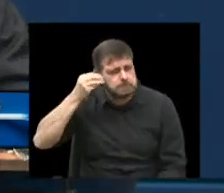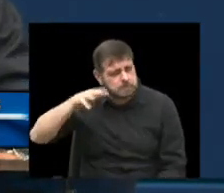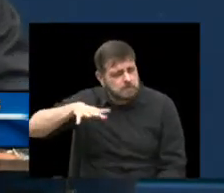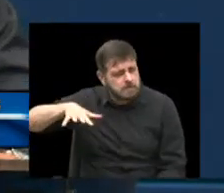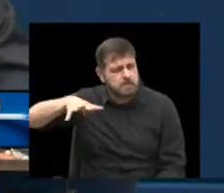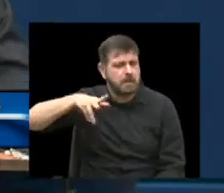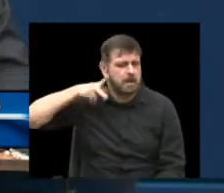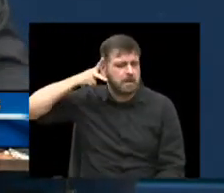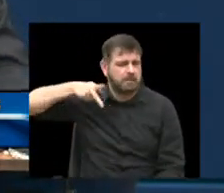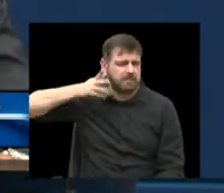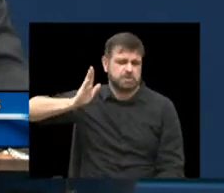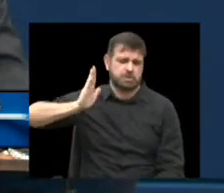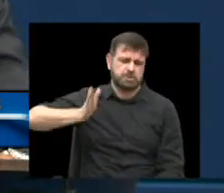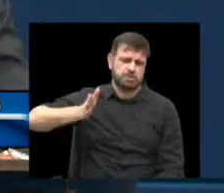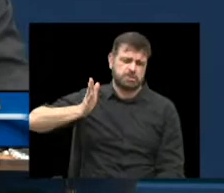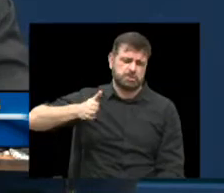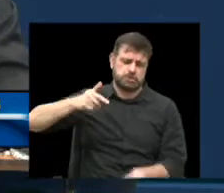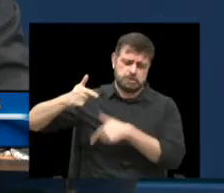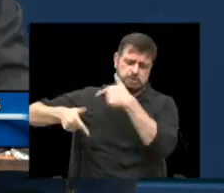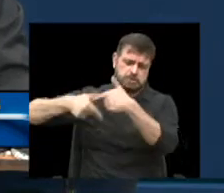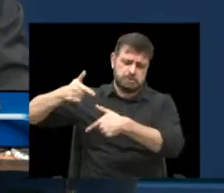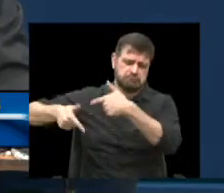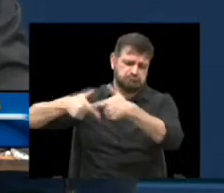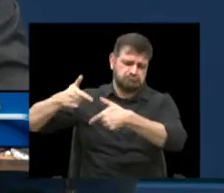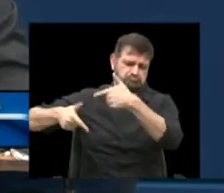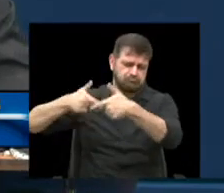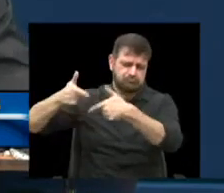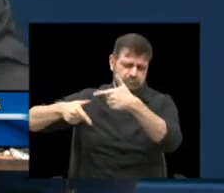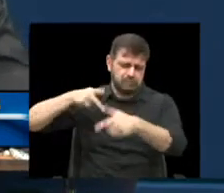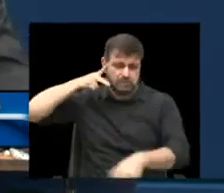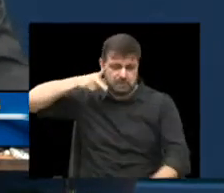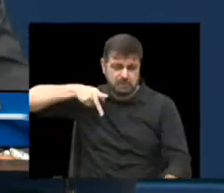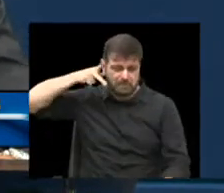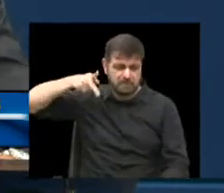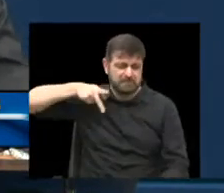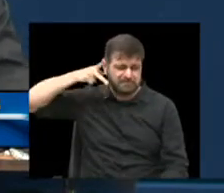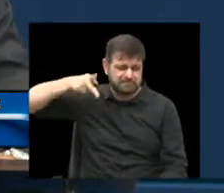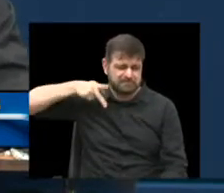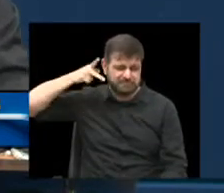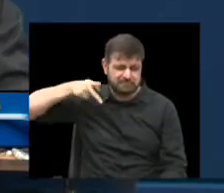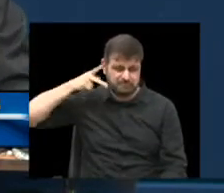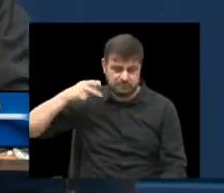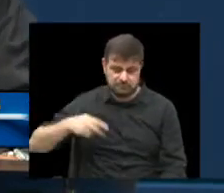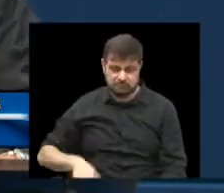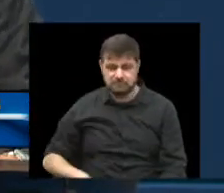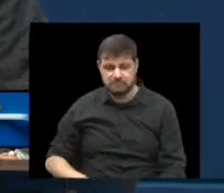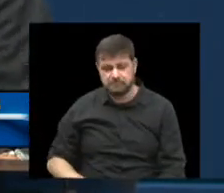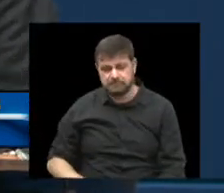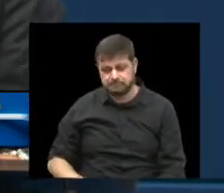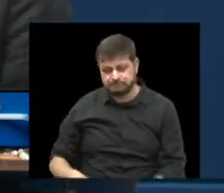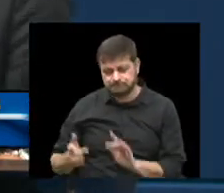já prestaram grande serviço à vida pública na nossa cidade,